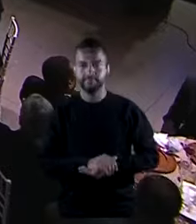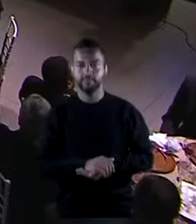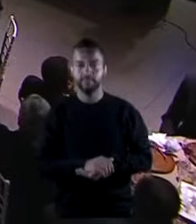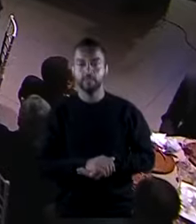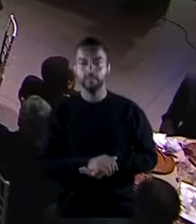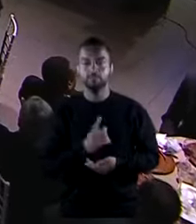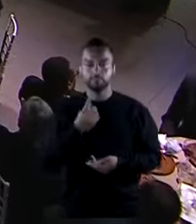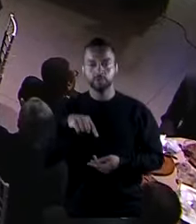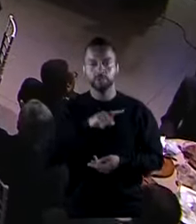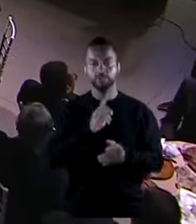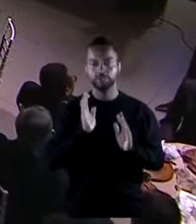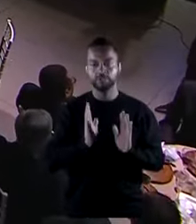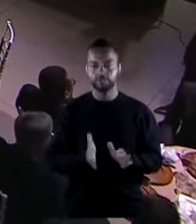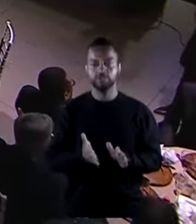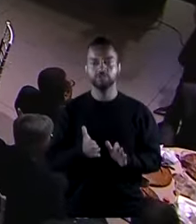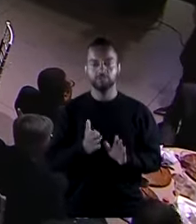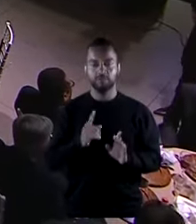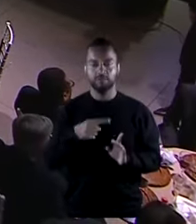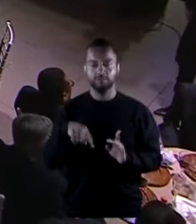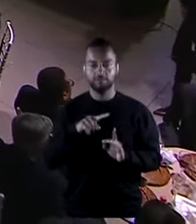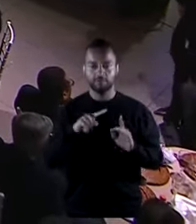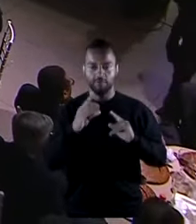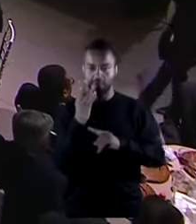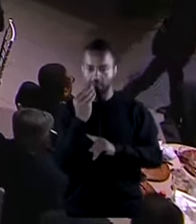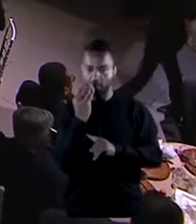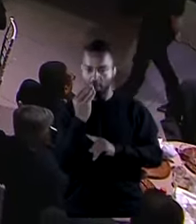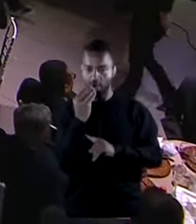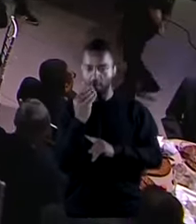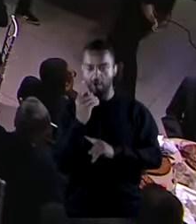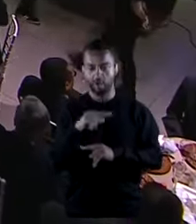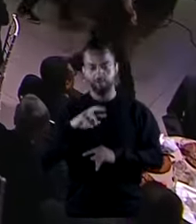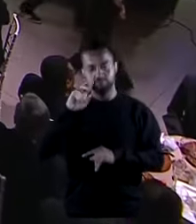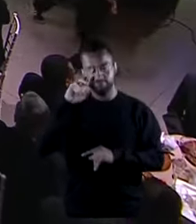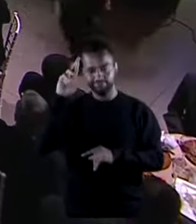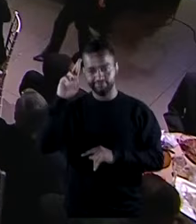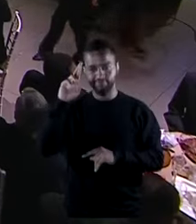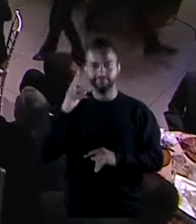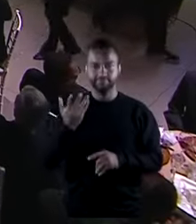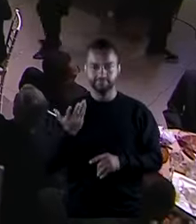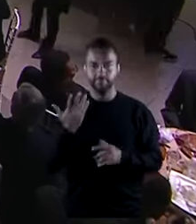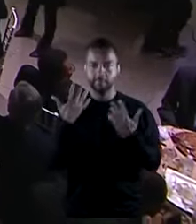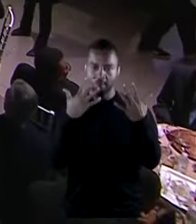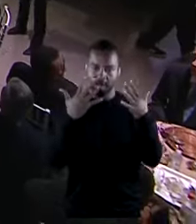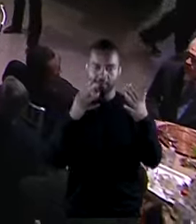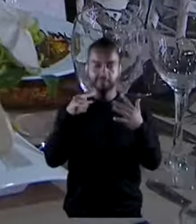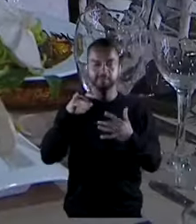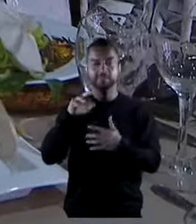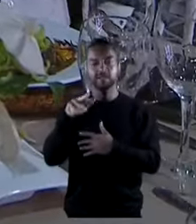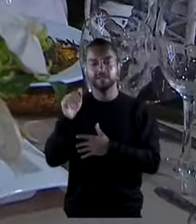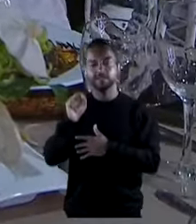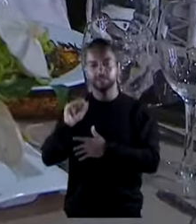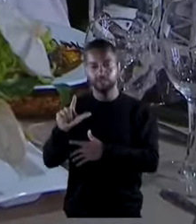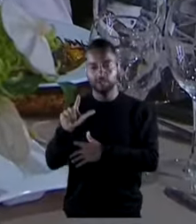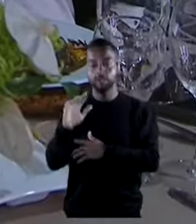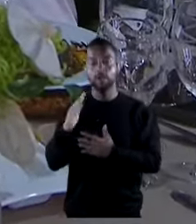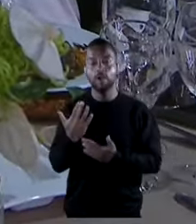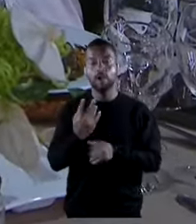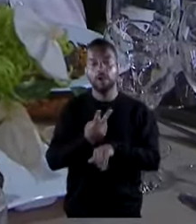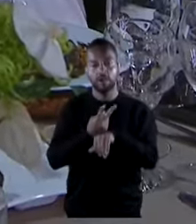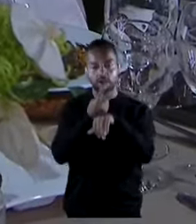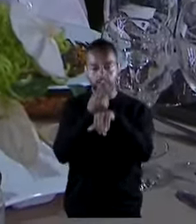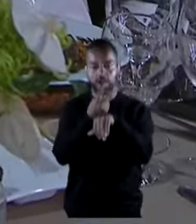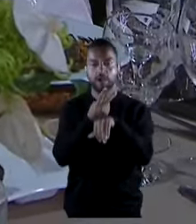Fizemos a foto oficial com o capitão. Então, parabéns ao Mirassol. E agora nós seguimos para os prêmios individuais